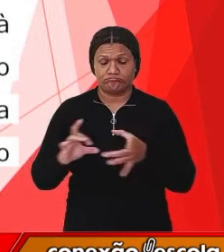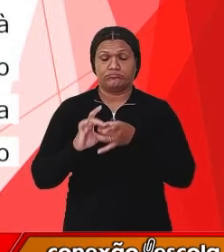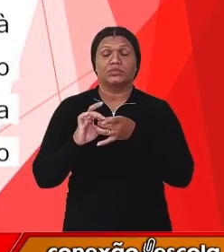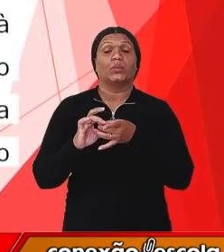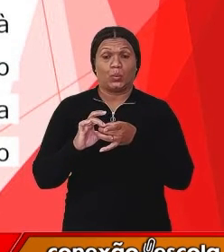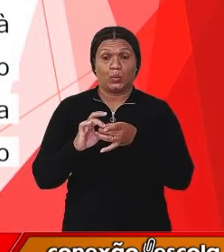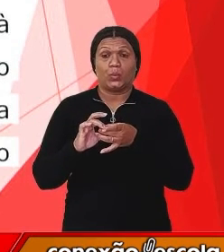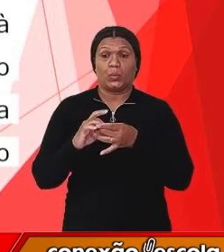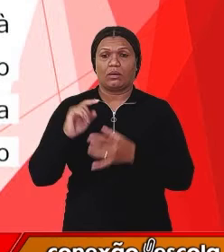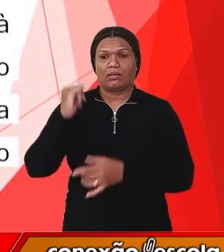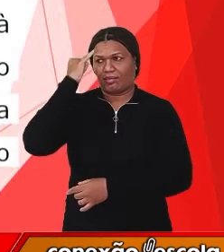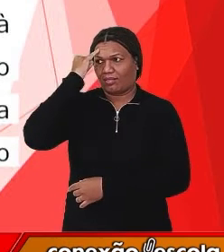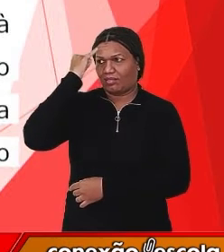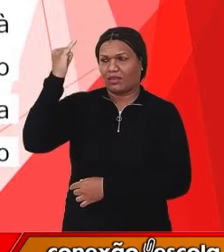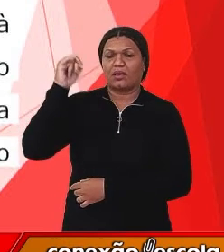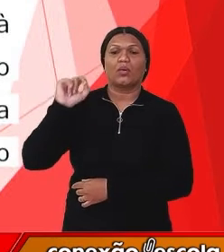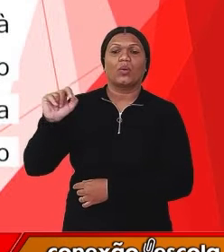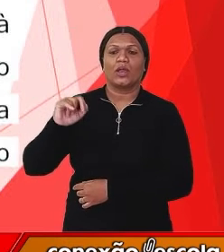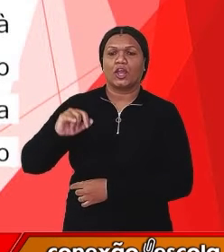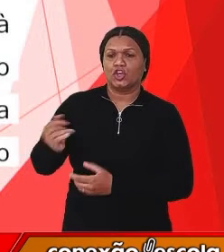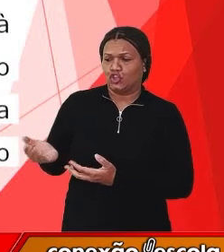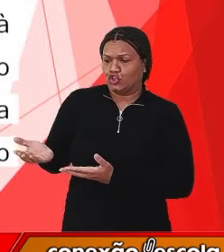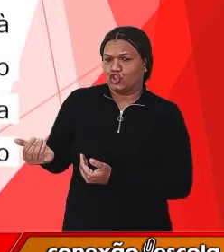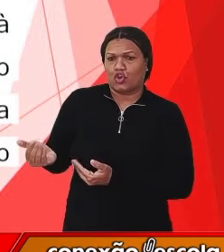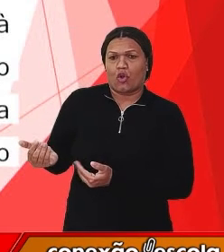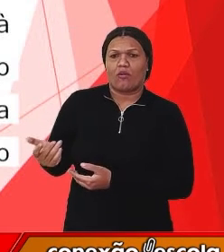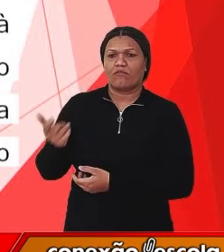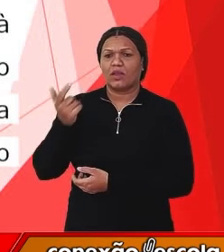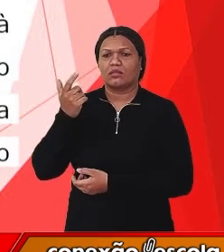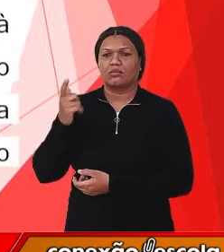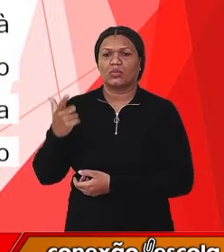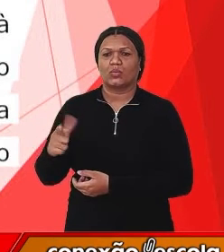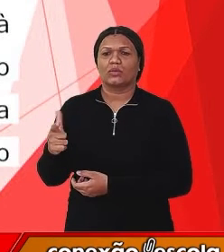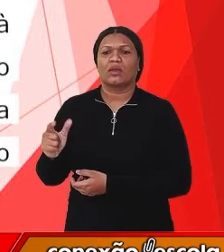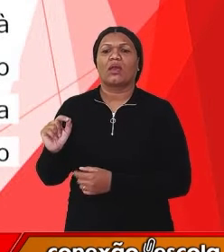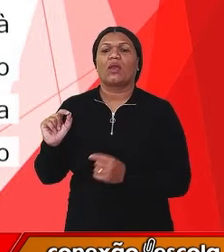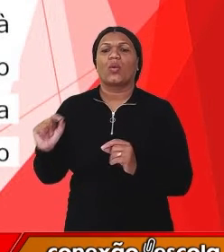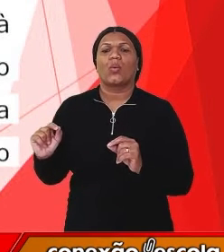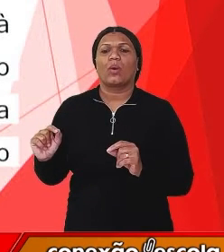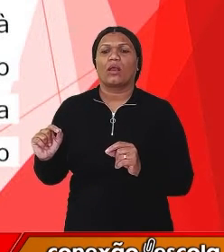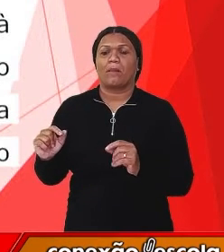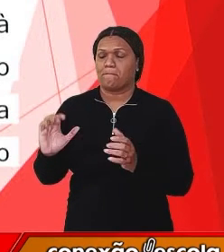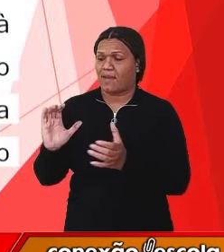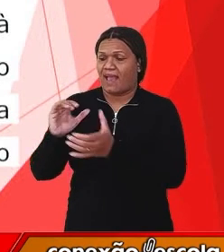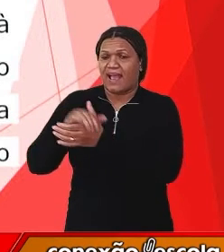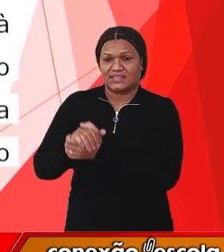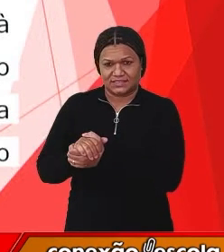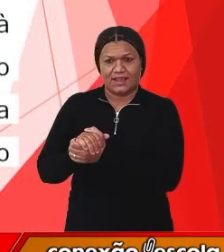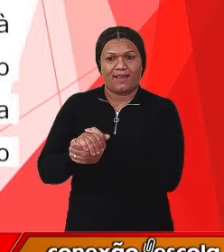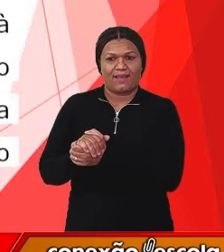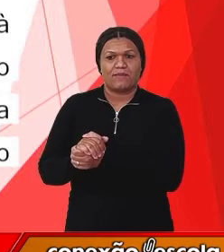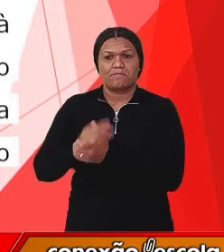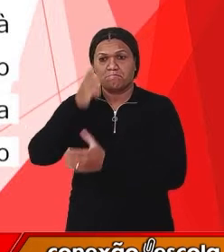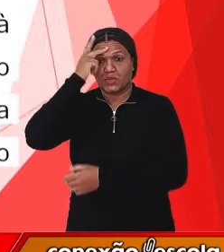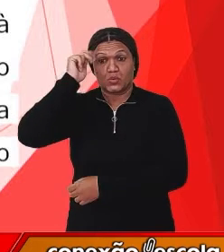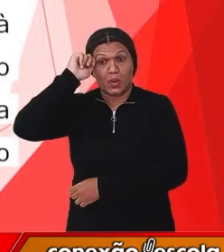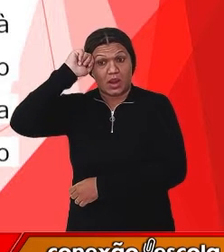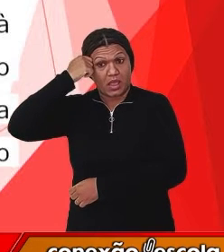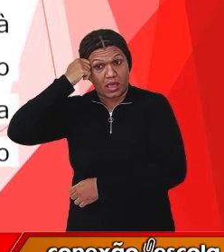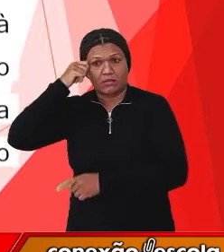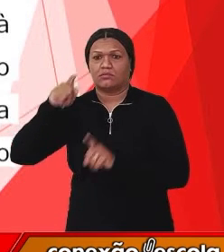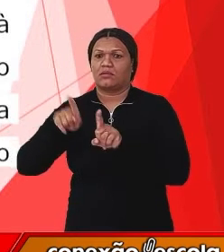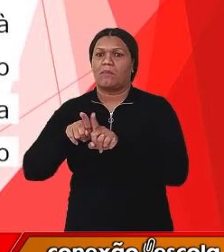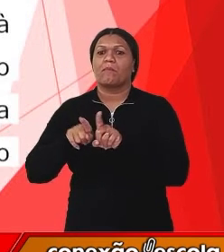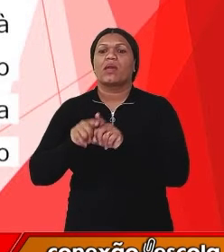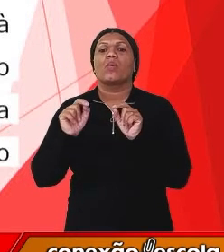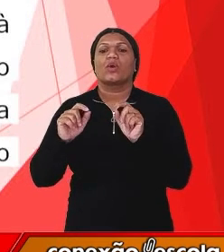jovens não contraíssem matrimônio com raça negra e indígena, principalmente. Então, eles